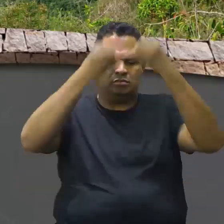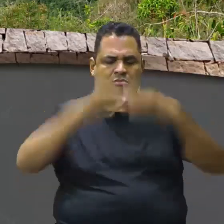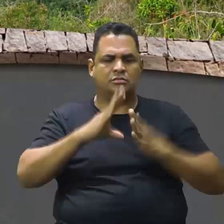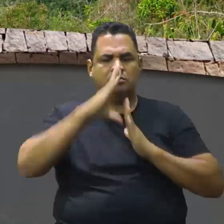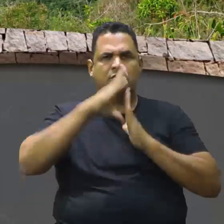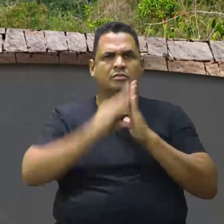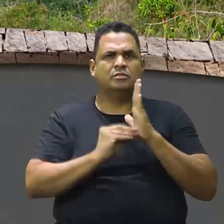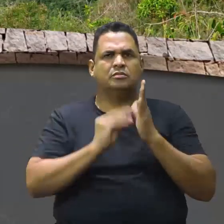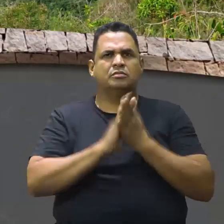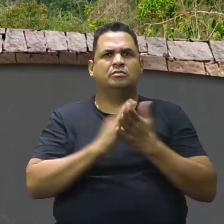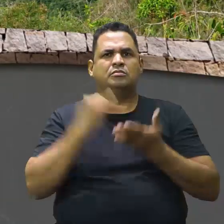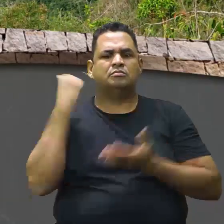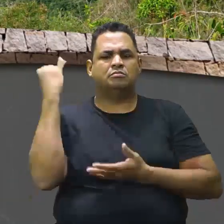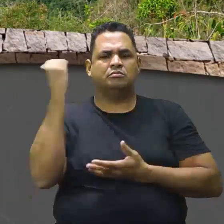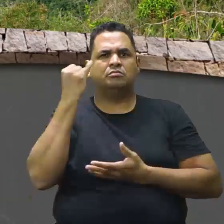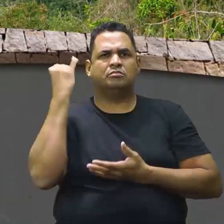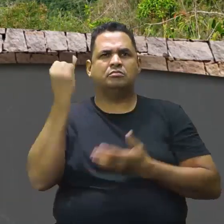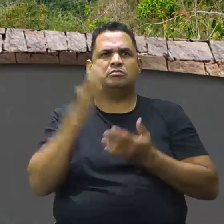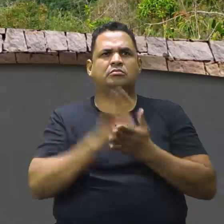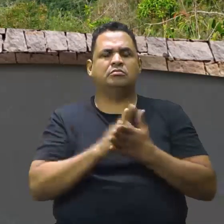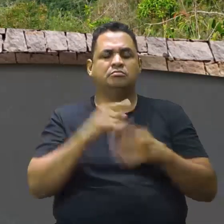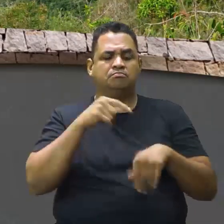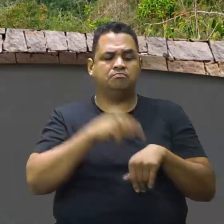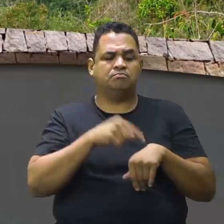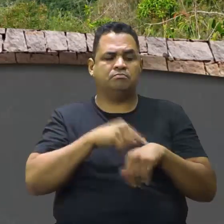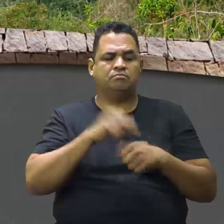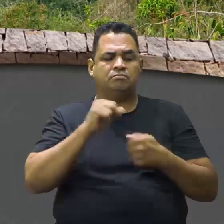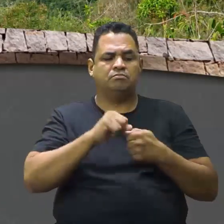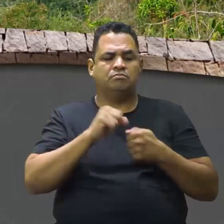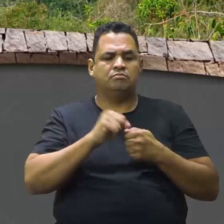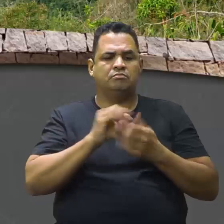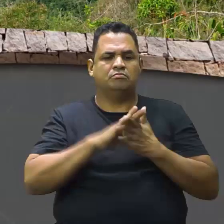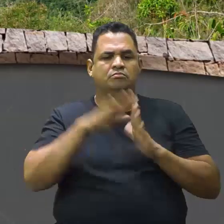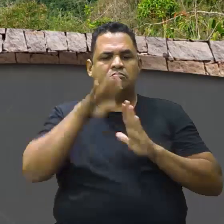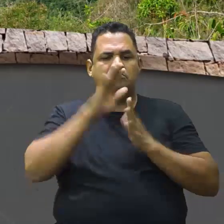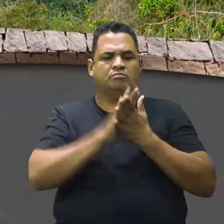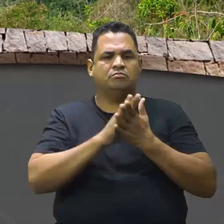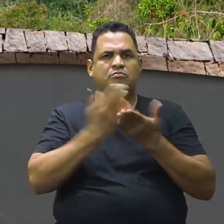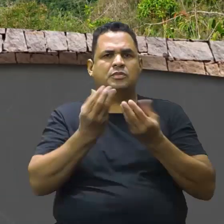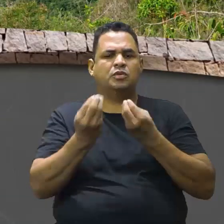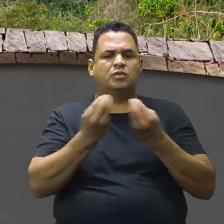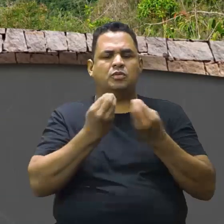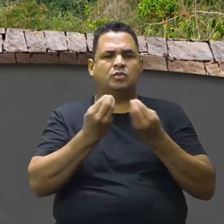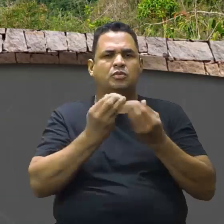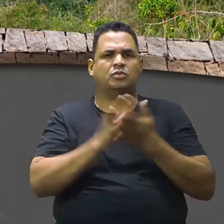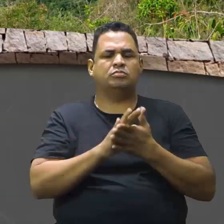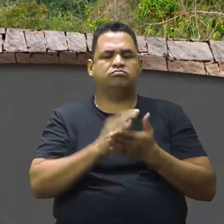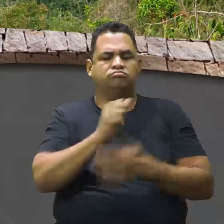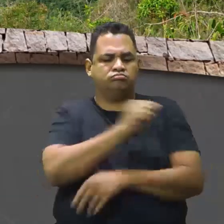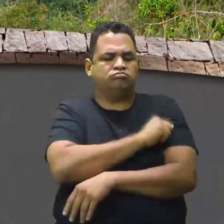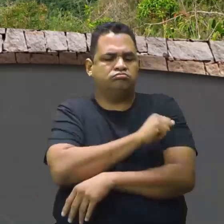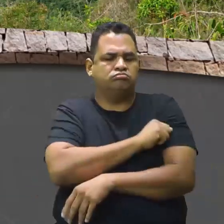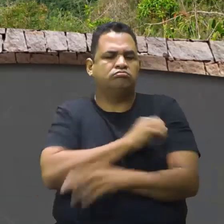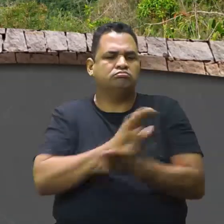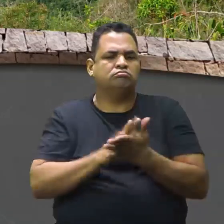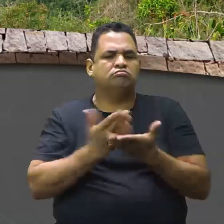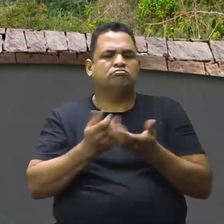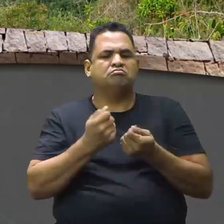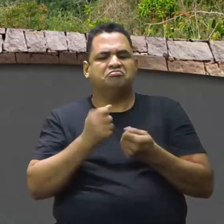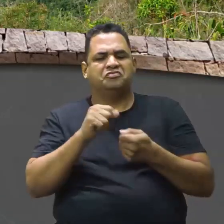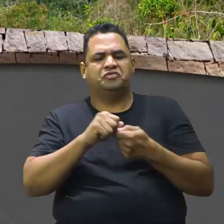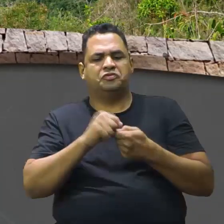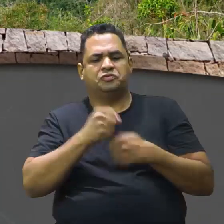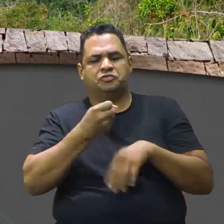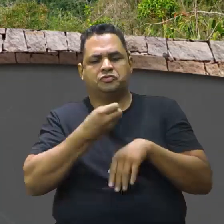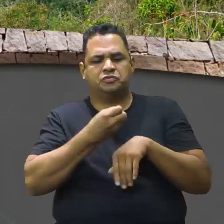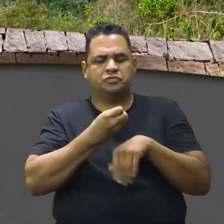conteúdo, é muito importante esse momento para a gente fazer esse levantamento de como a galerinha foram nas questões, porque com base